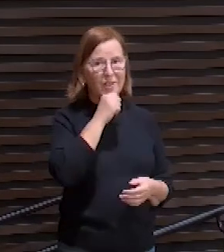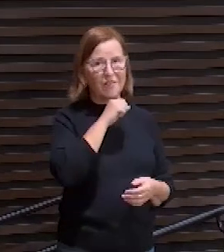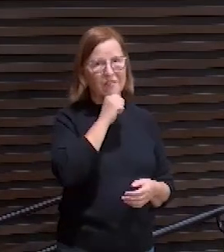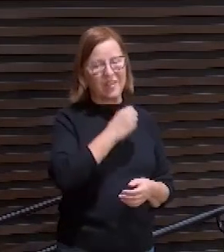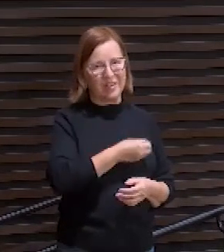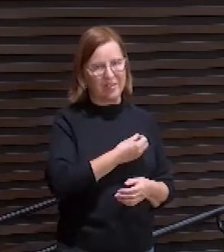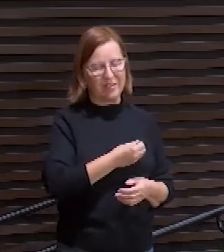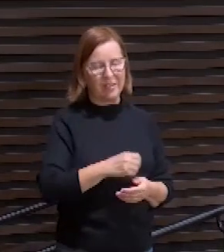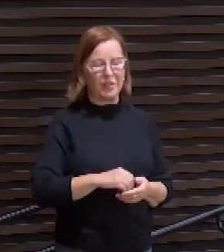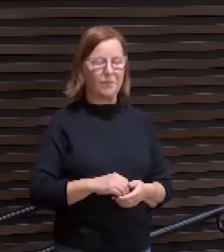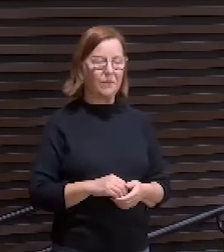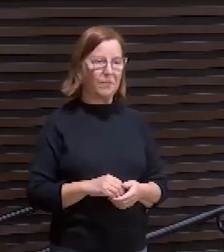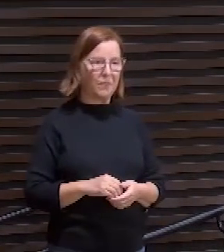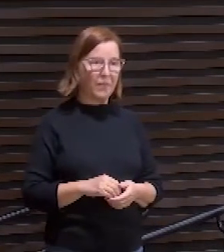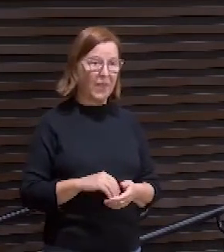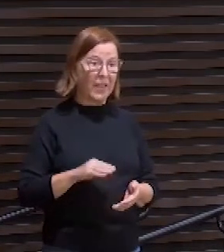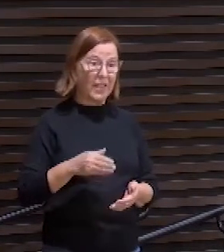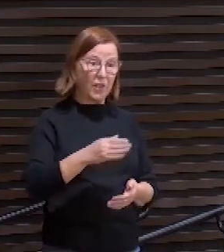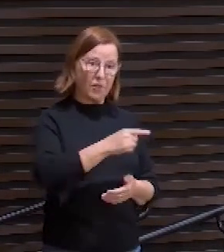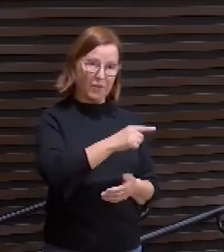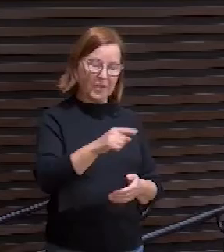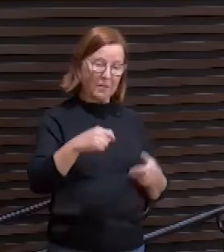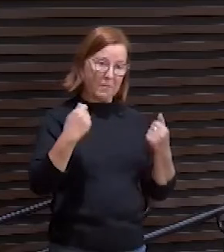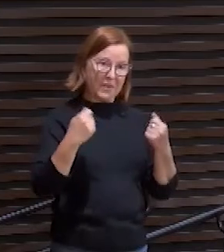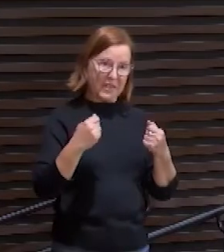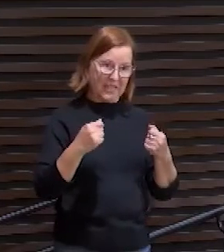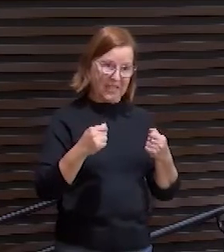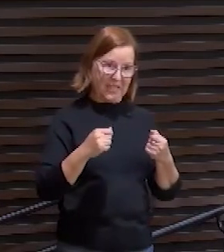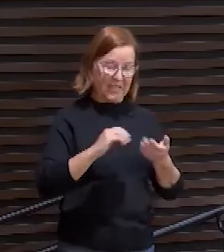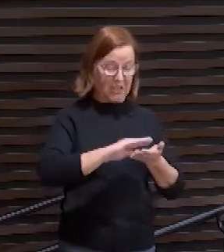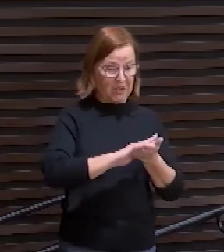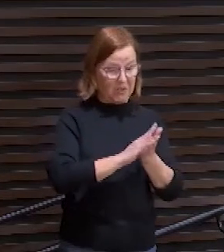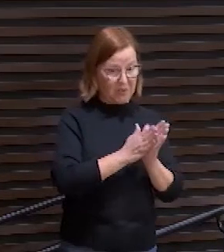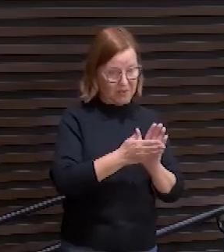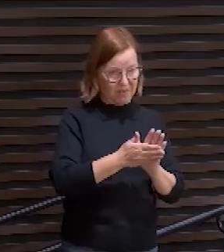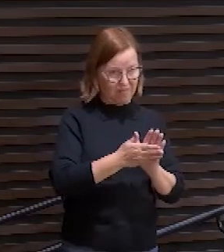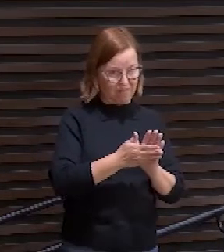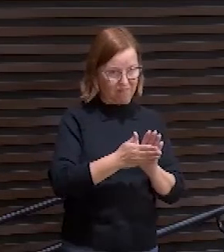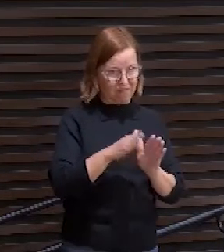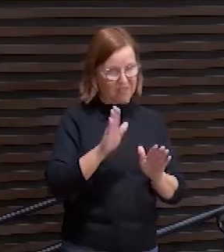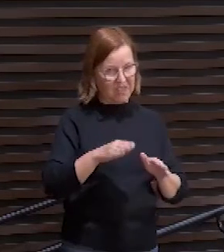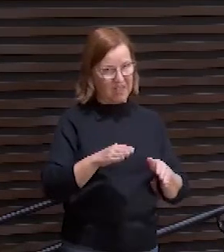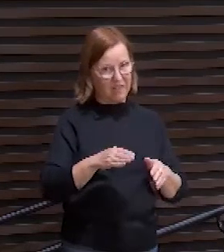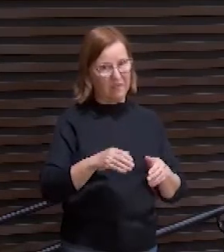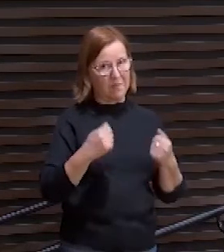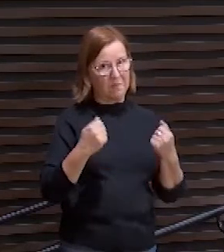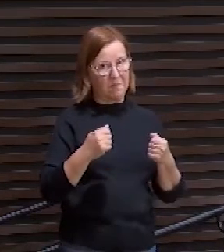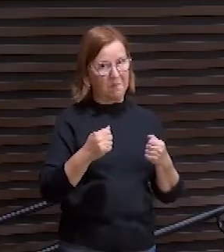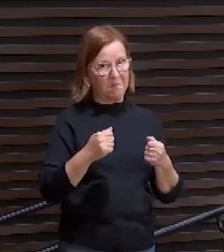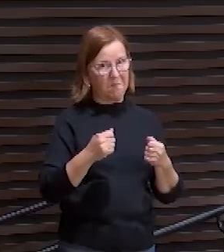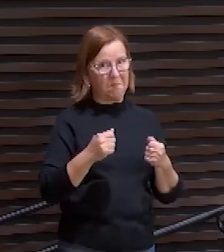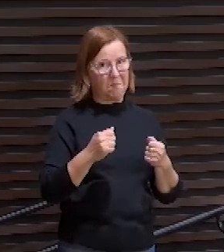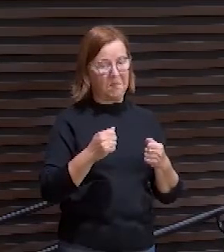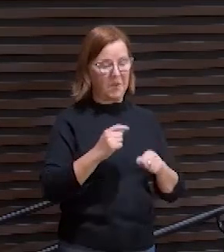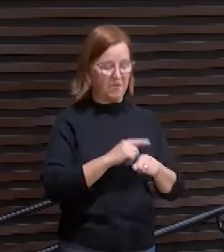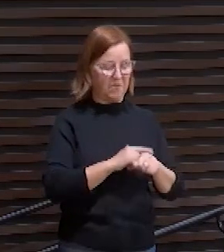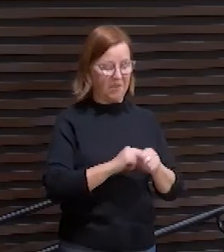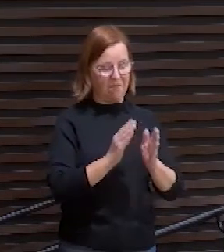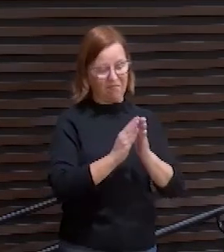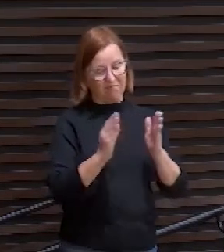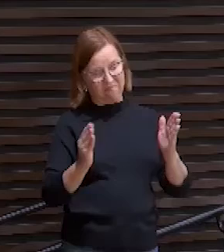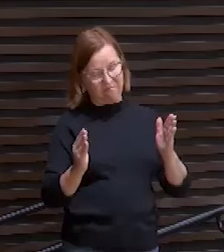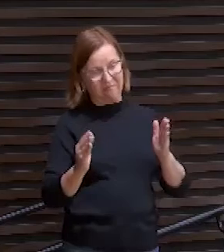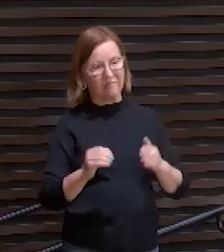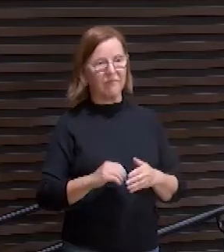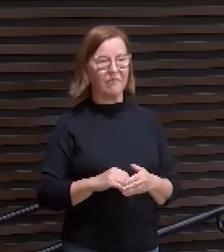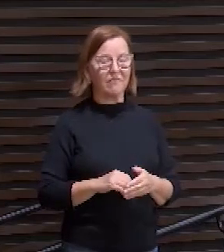Então você precisa ser desconstruído. Isso talvez leve algum tempo. E aqui,